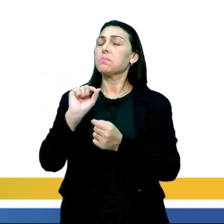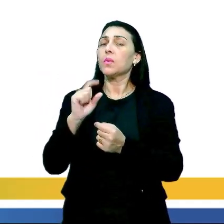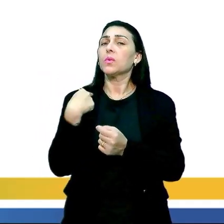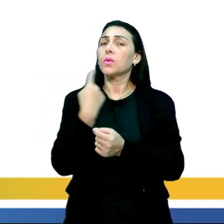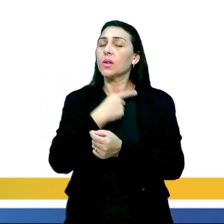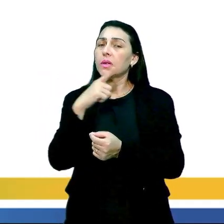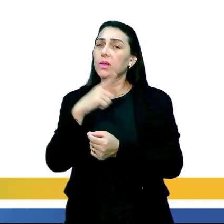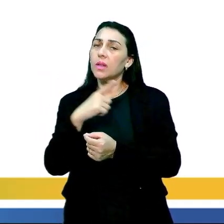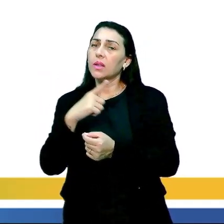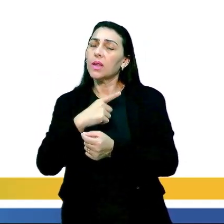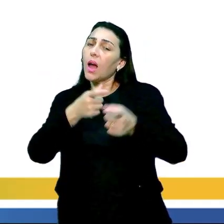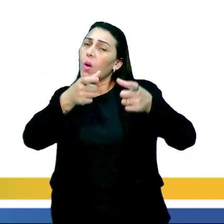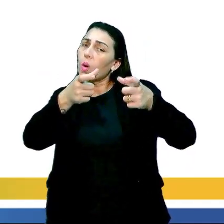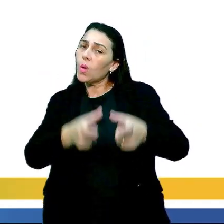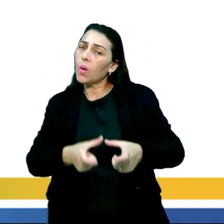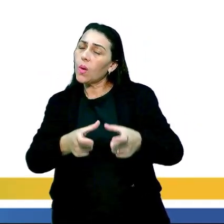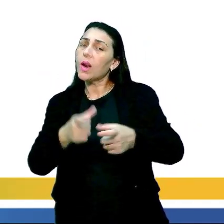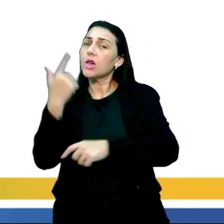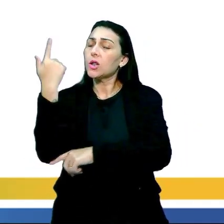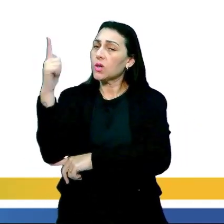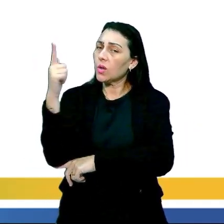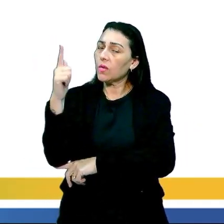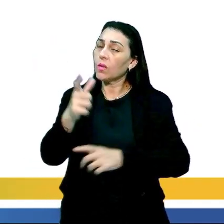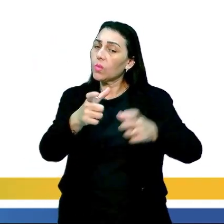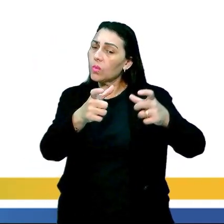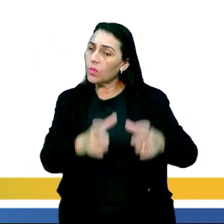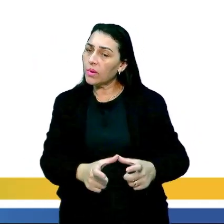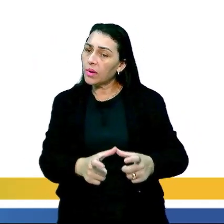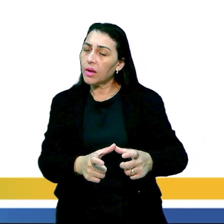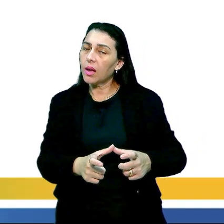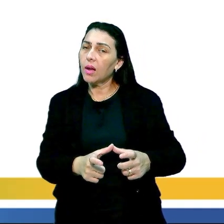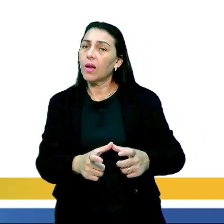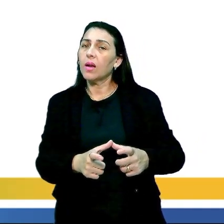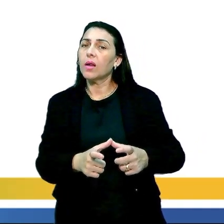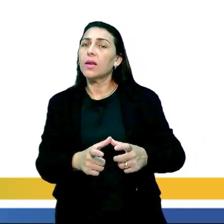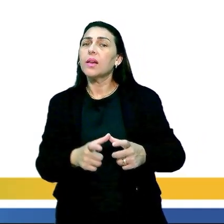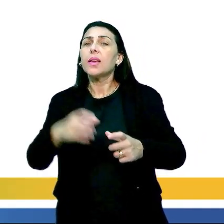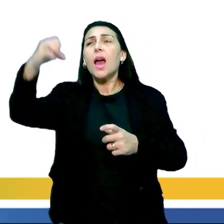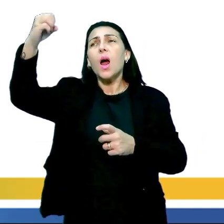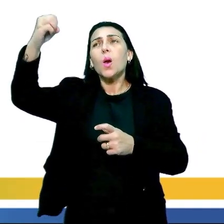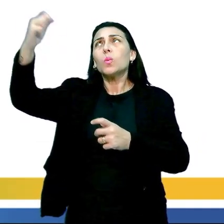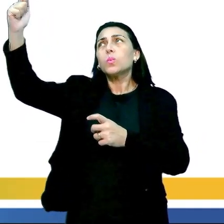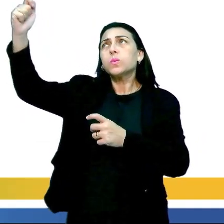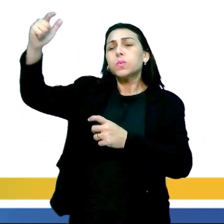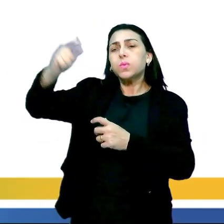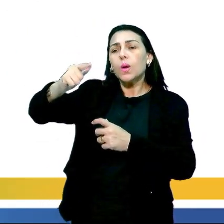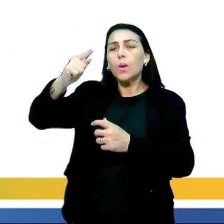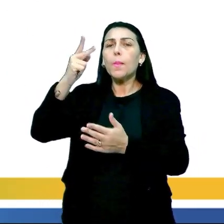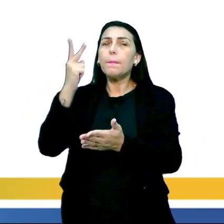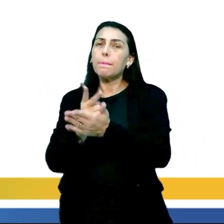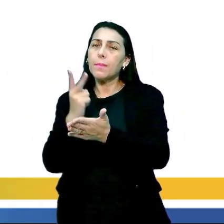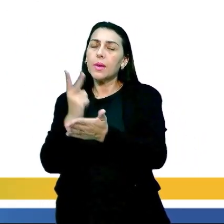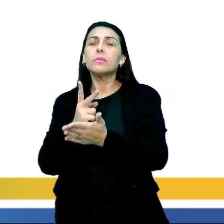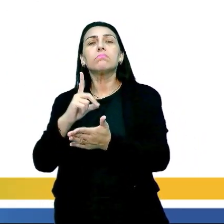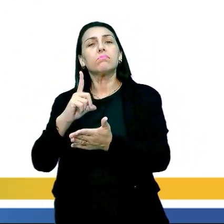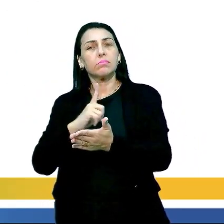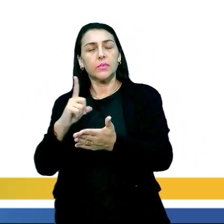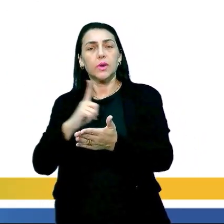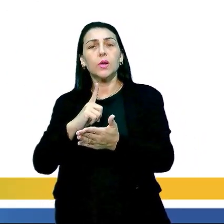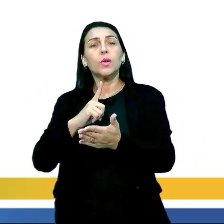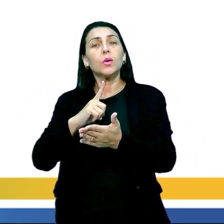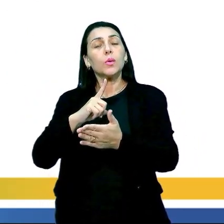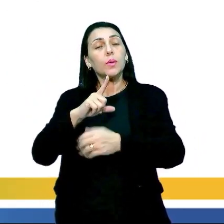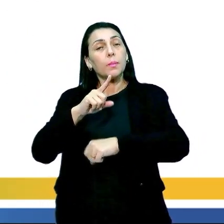a gente tem aí a localização geográfica do lugar e a intensidade de luz solar que o mesmo recebe em certos